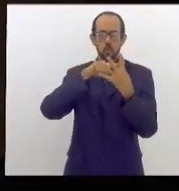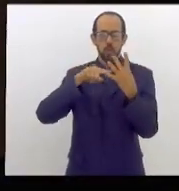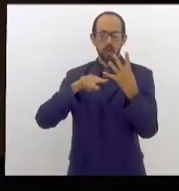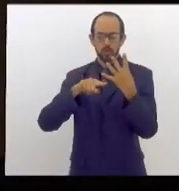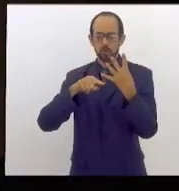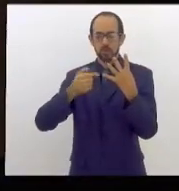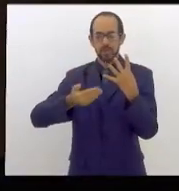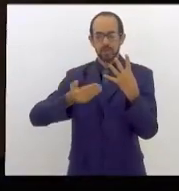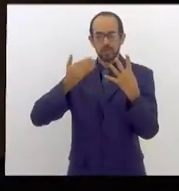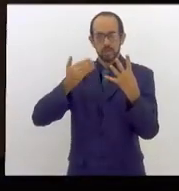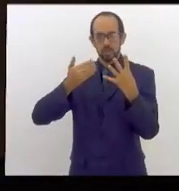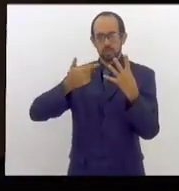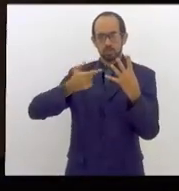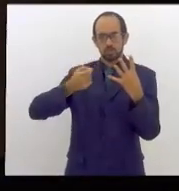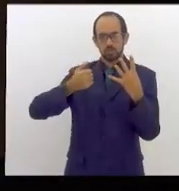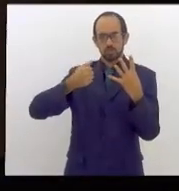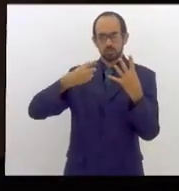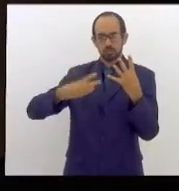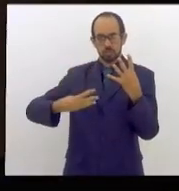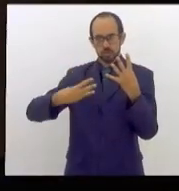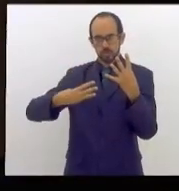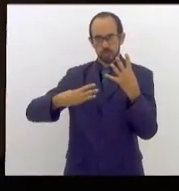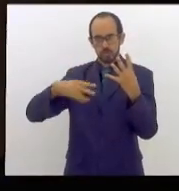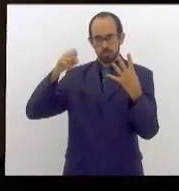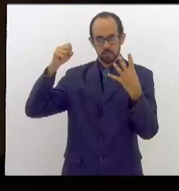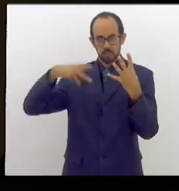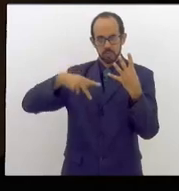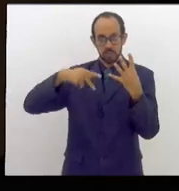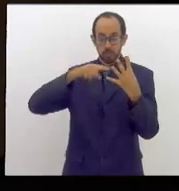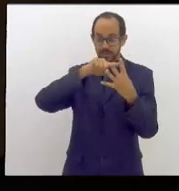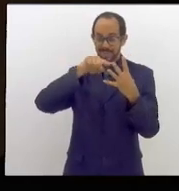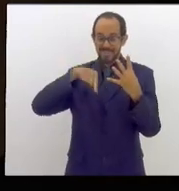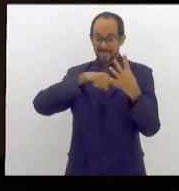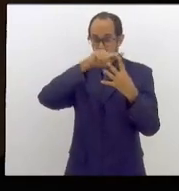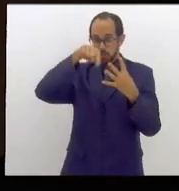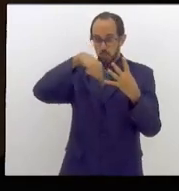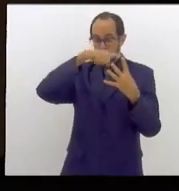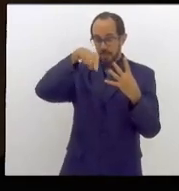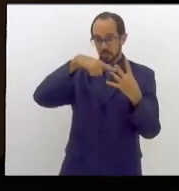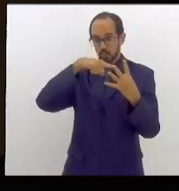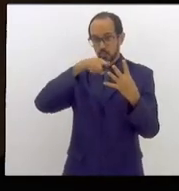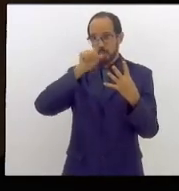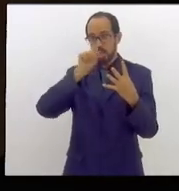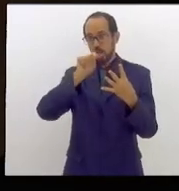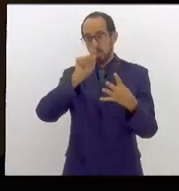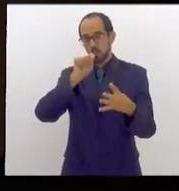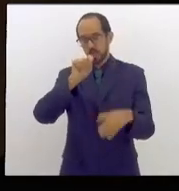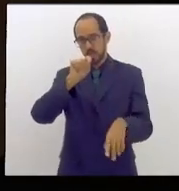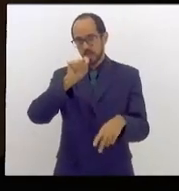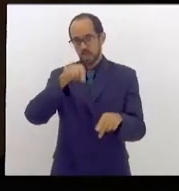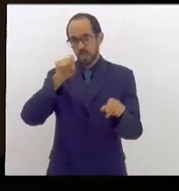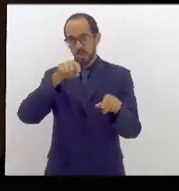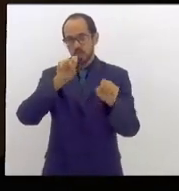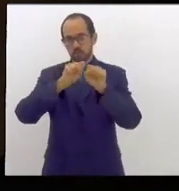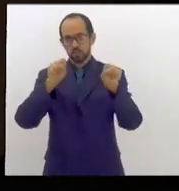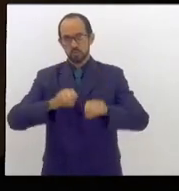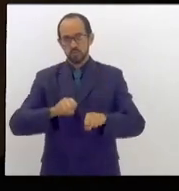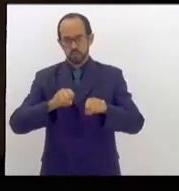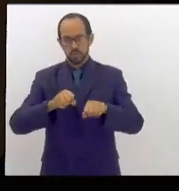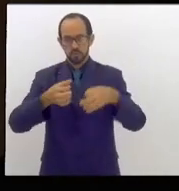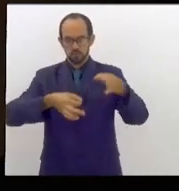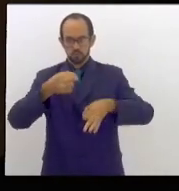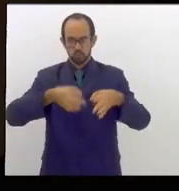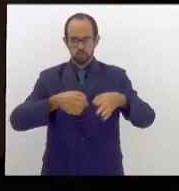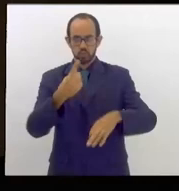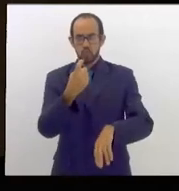2013 portanto a aposentadoria deles está vinculada ao regime jurídico único do